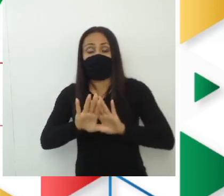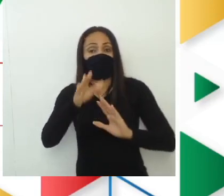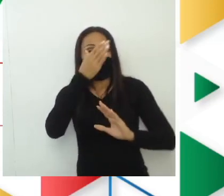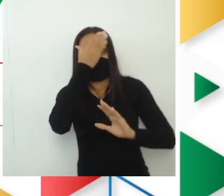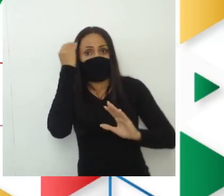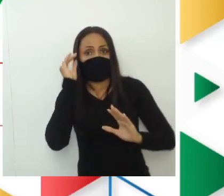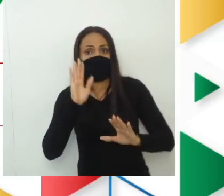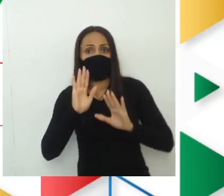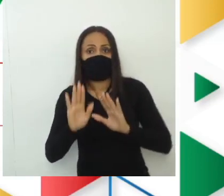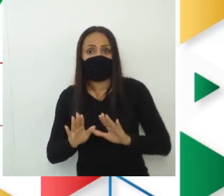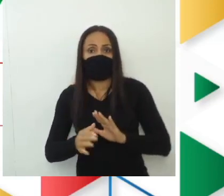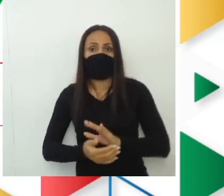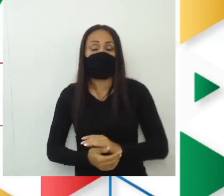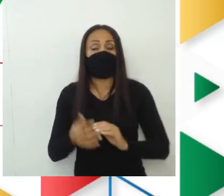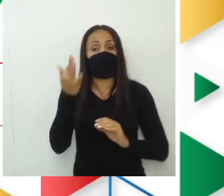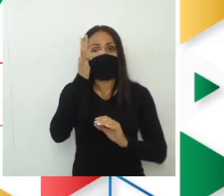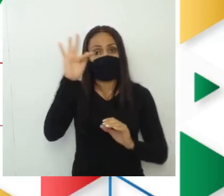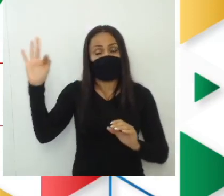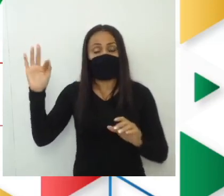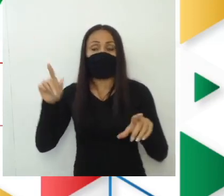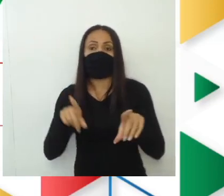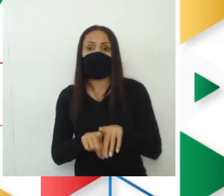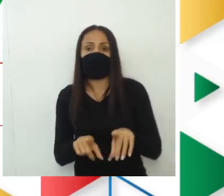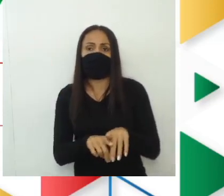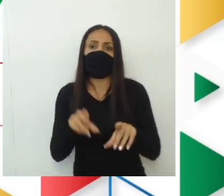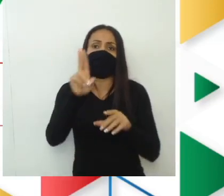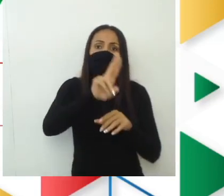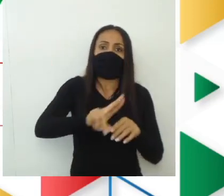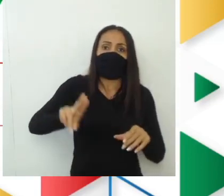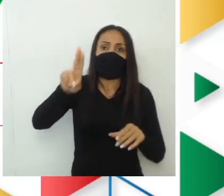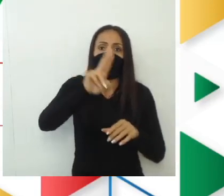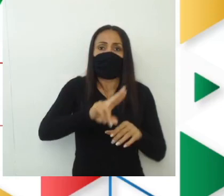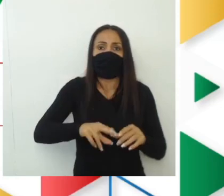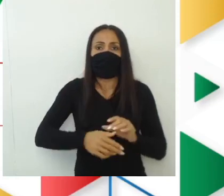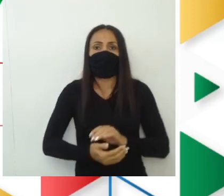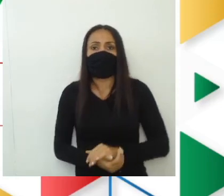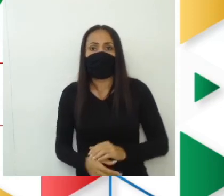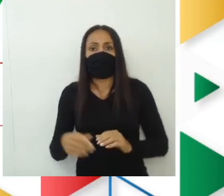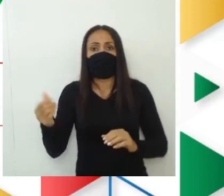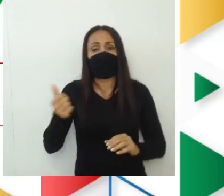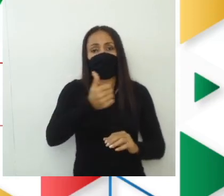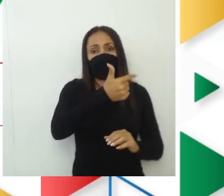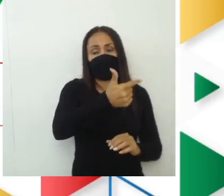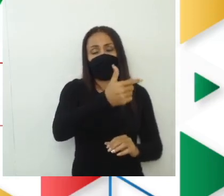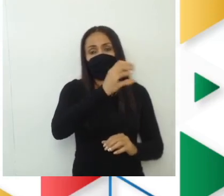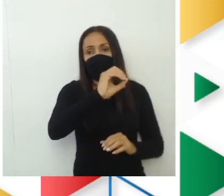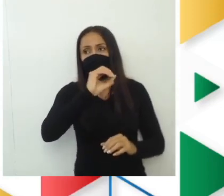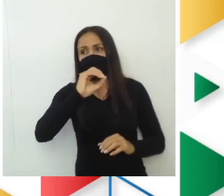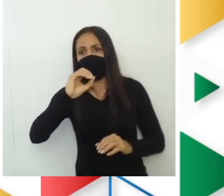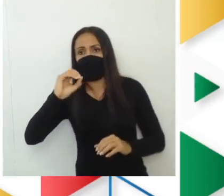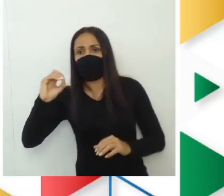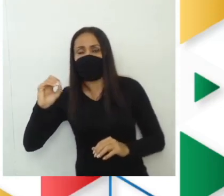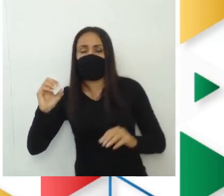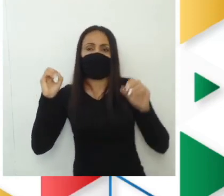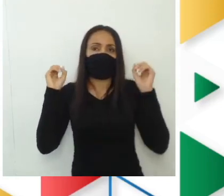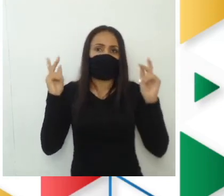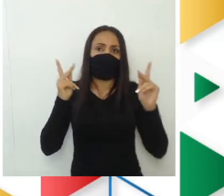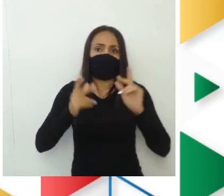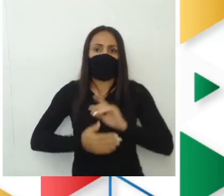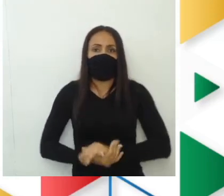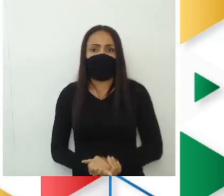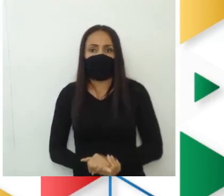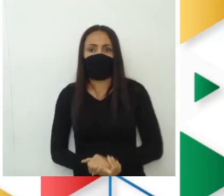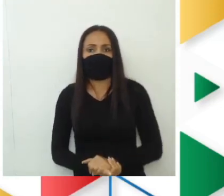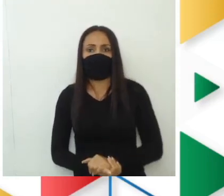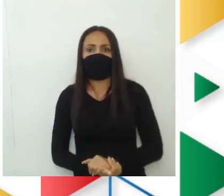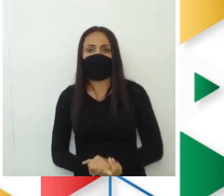na França também utiliza-se esse com 12 zeros e no Brasil com 9, tá? Bom, quinta questão.